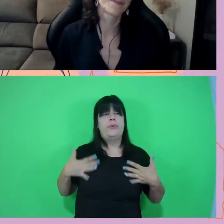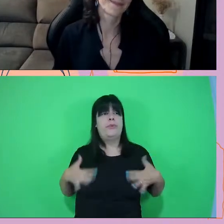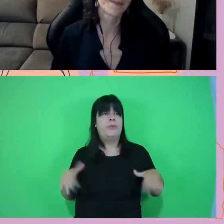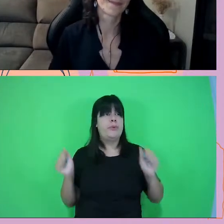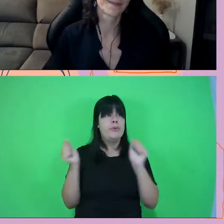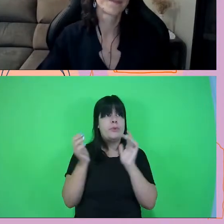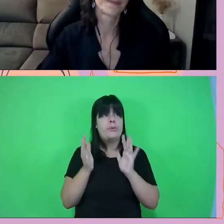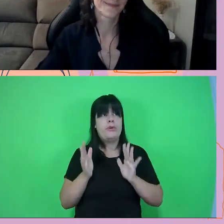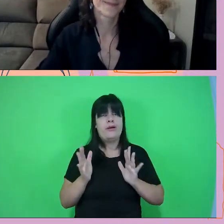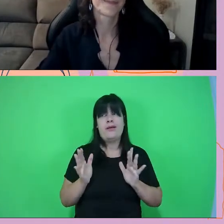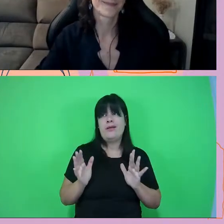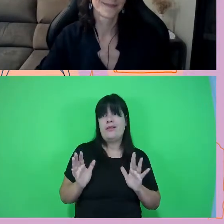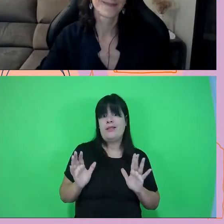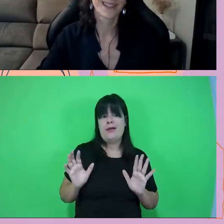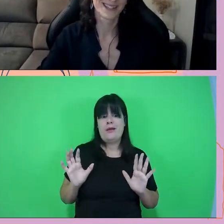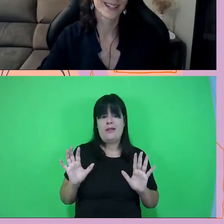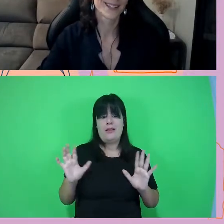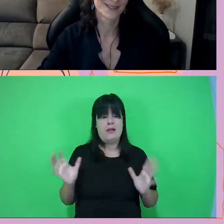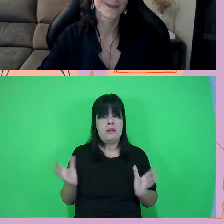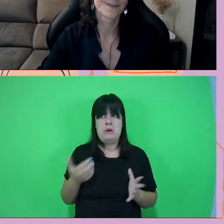quase nenhuma tem, né?